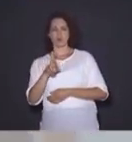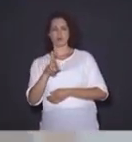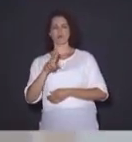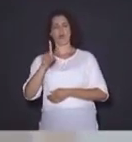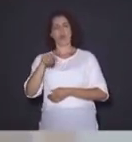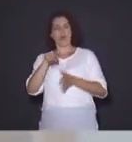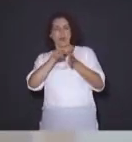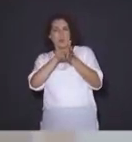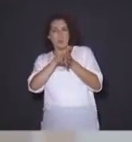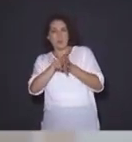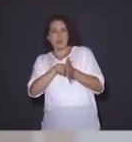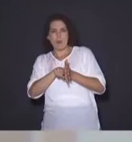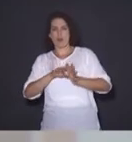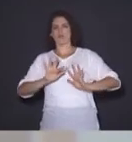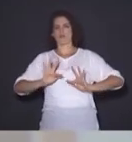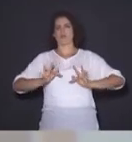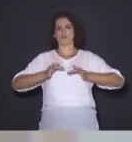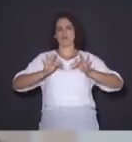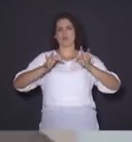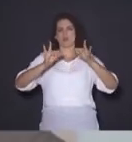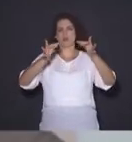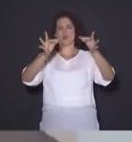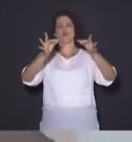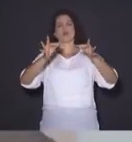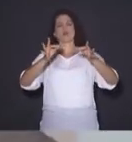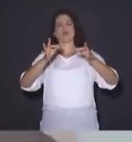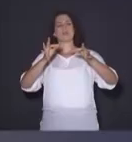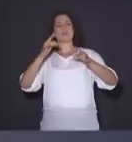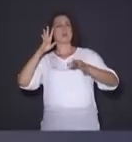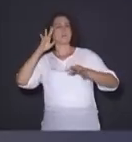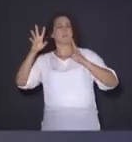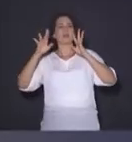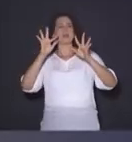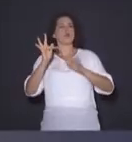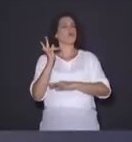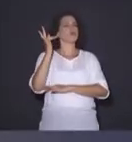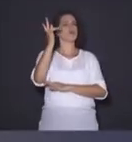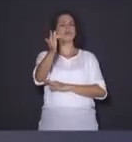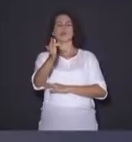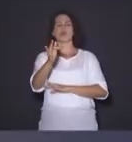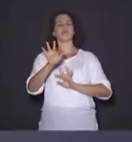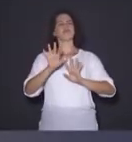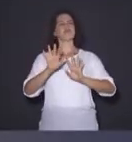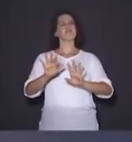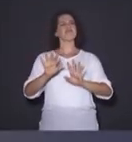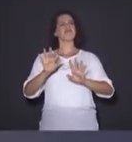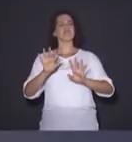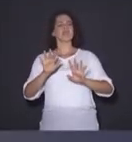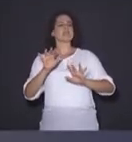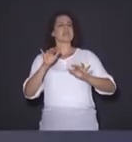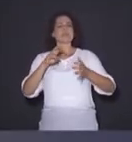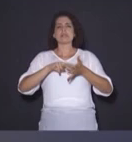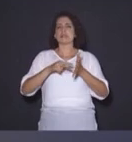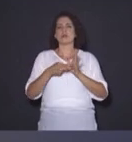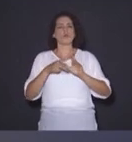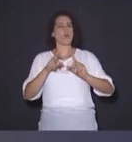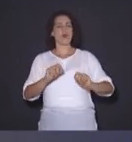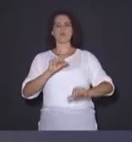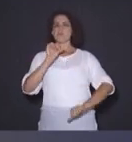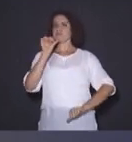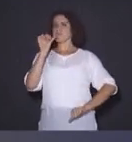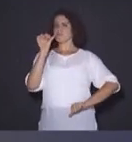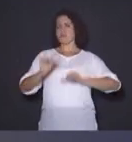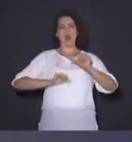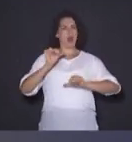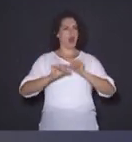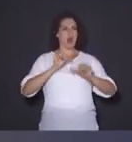das tecnologias que faz prospecção e isso obviamente tem significado é mudanças radicais nos